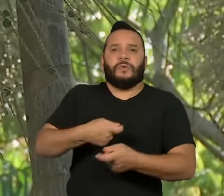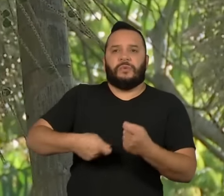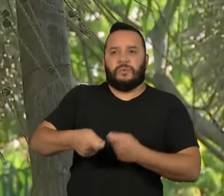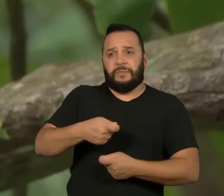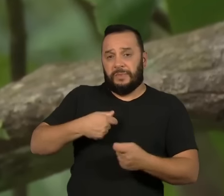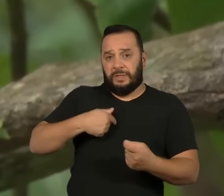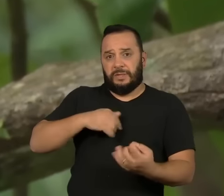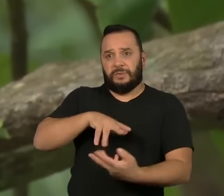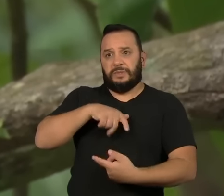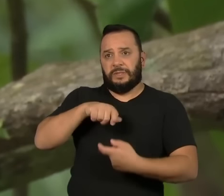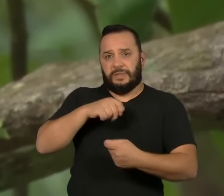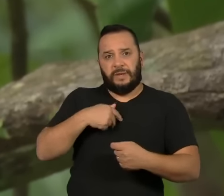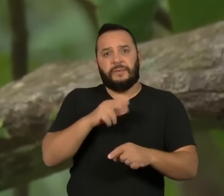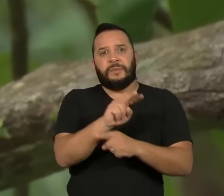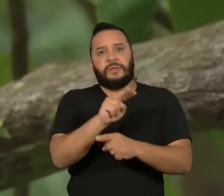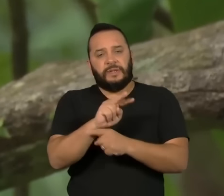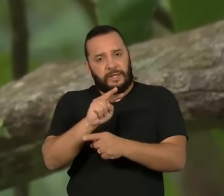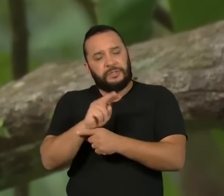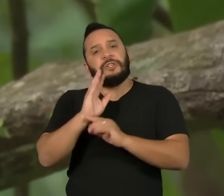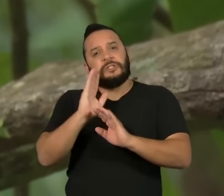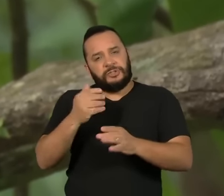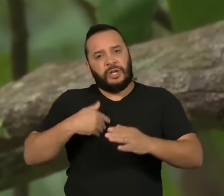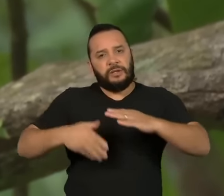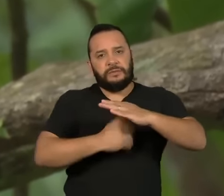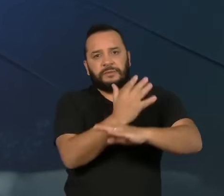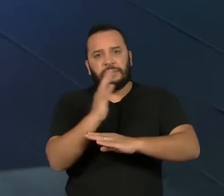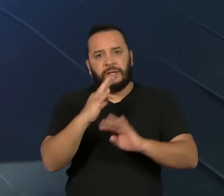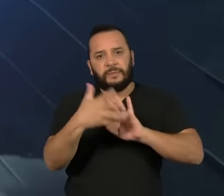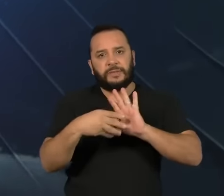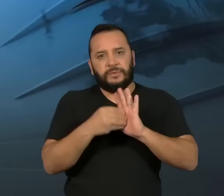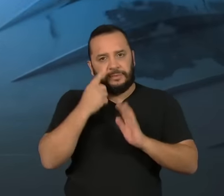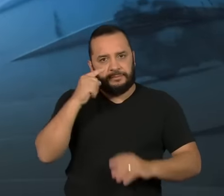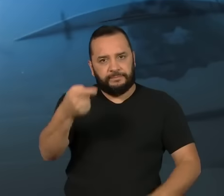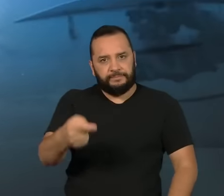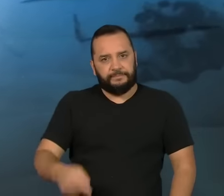a biodiversidade da Amazônia.